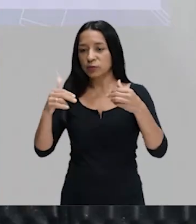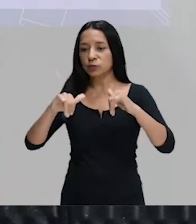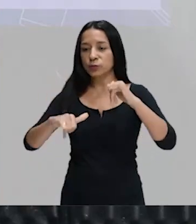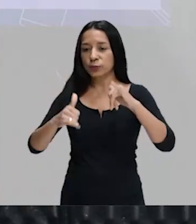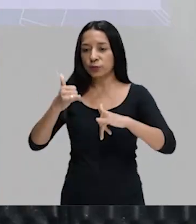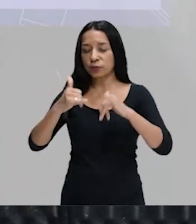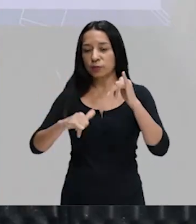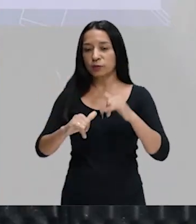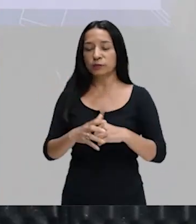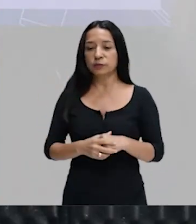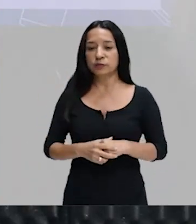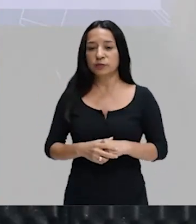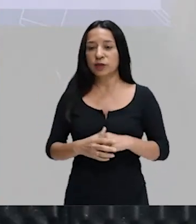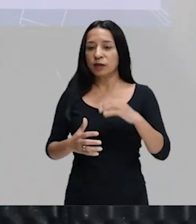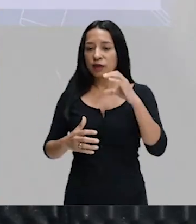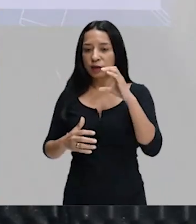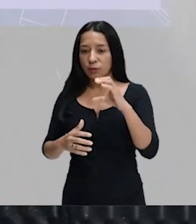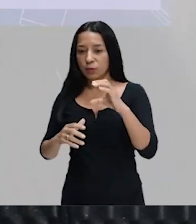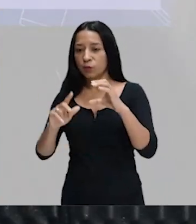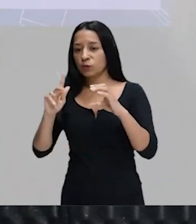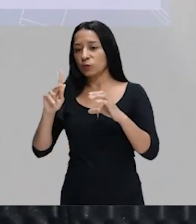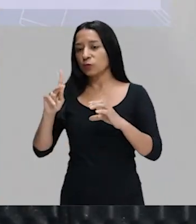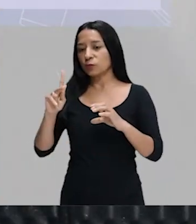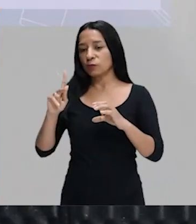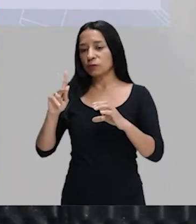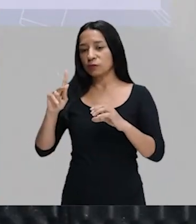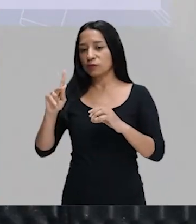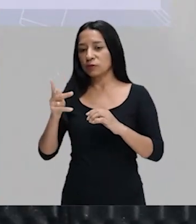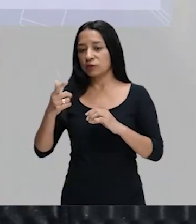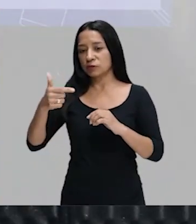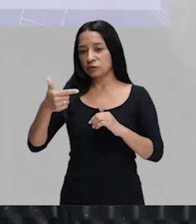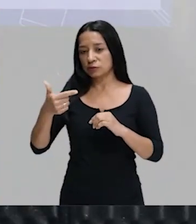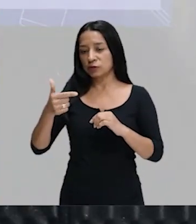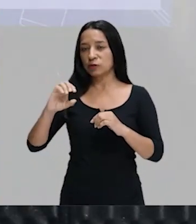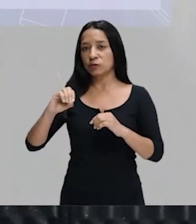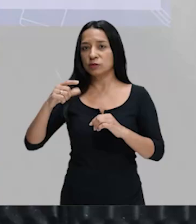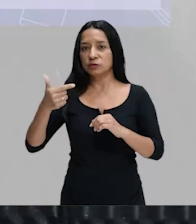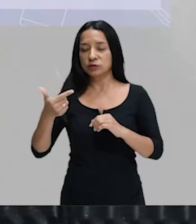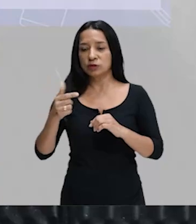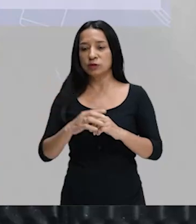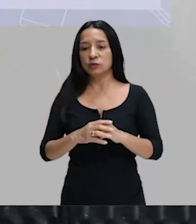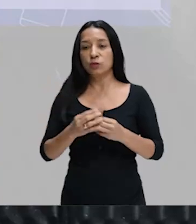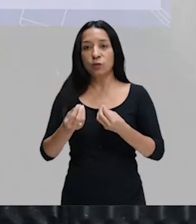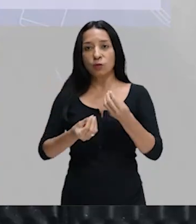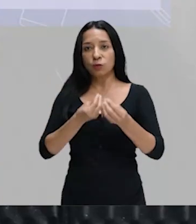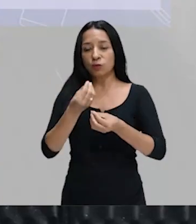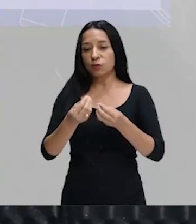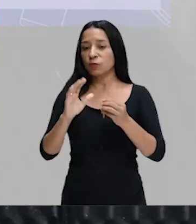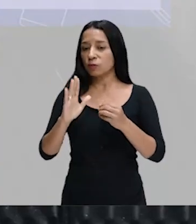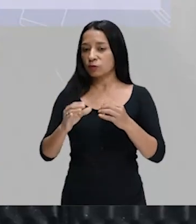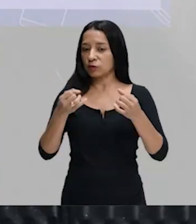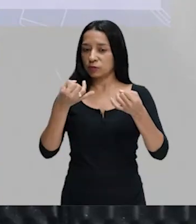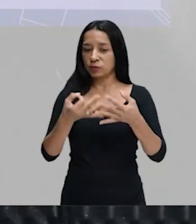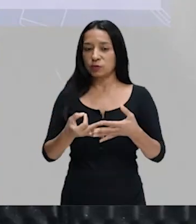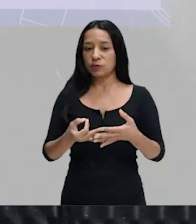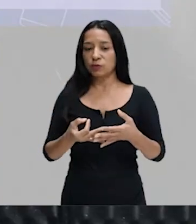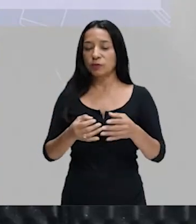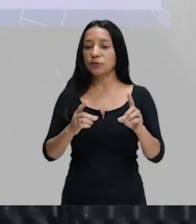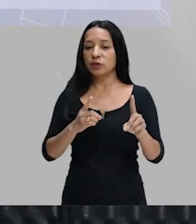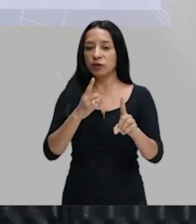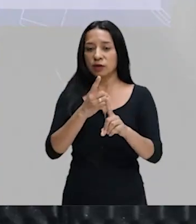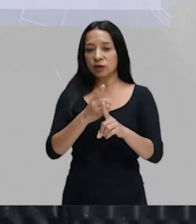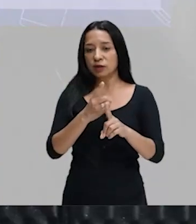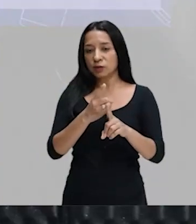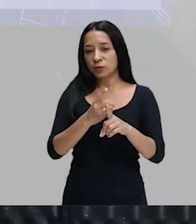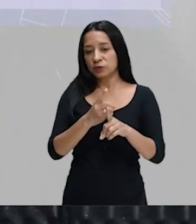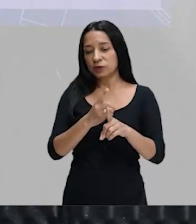oxigênio, ok? E, como eu já falei para vocês, nós vamos encontrar hidrogênio e oxigênio na